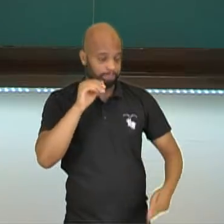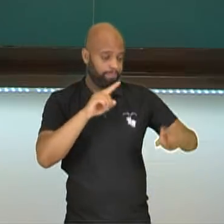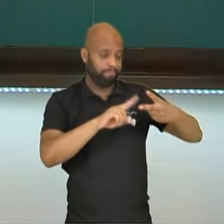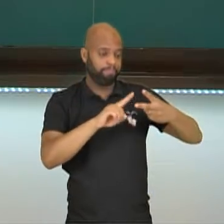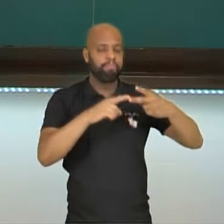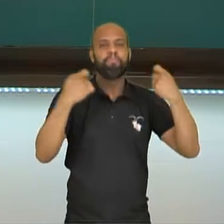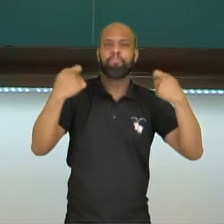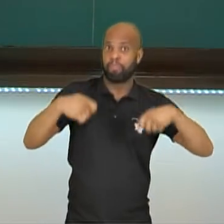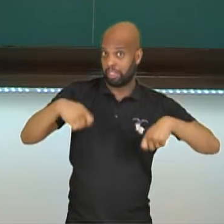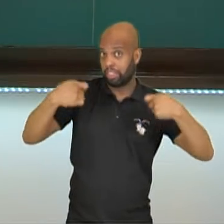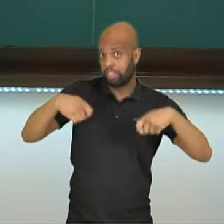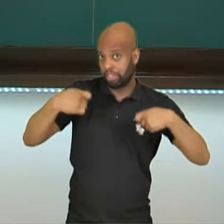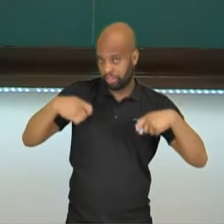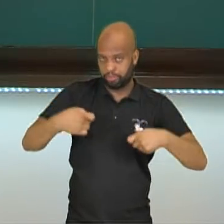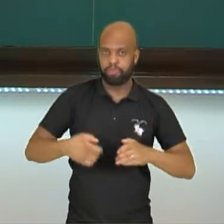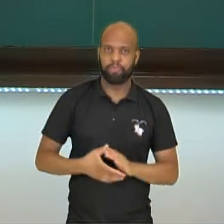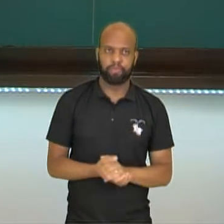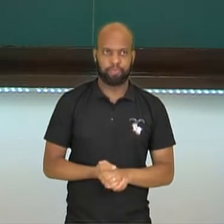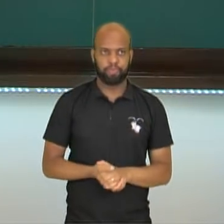necessidade, certo?